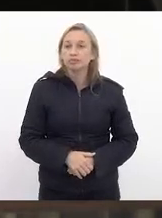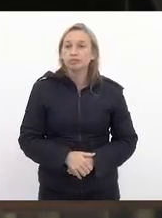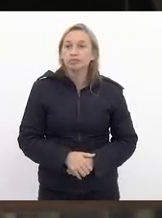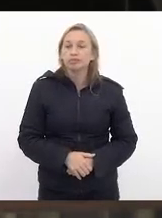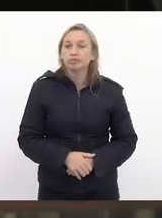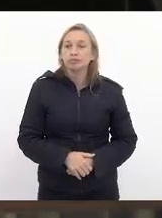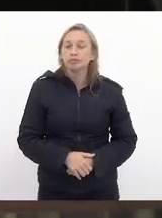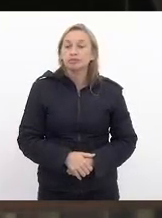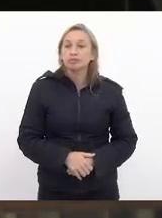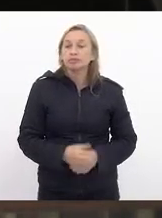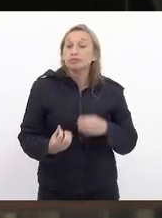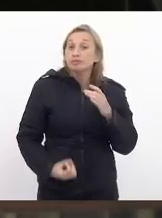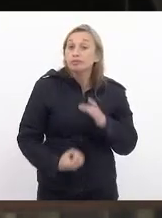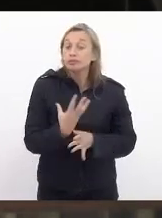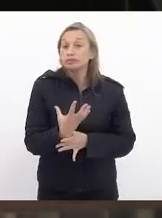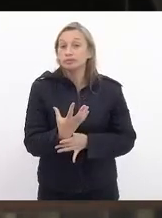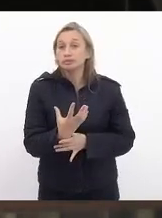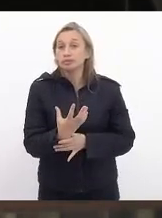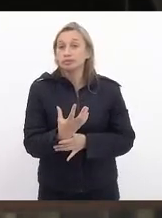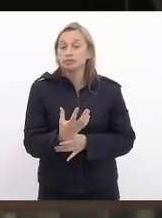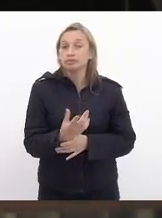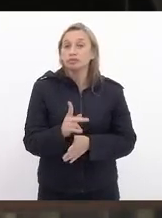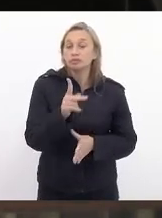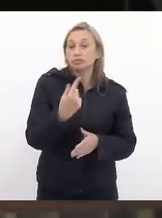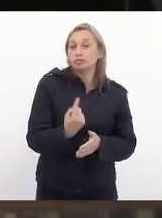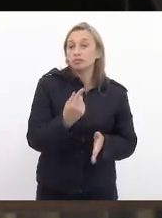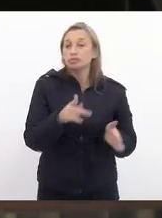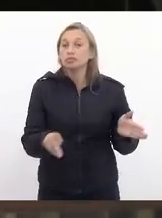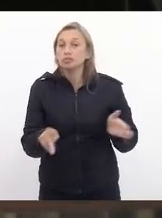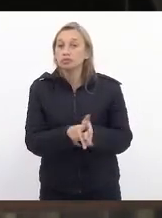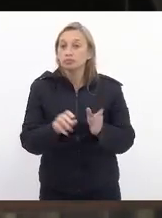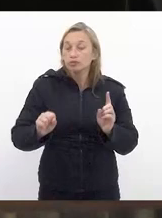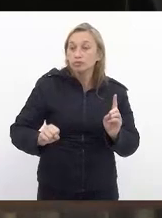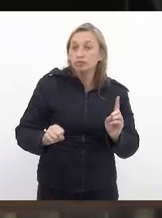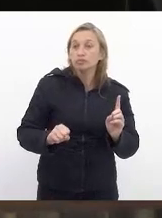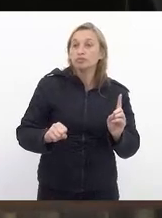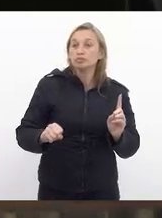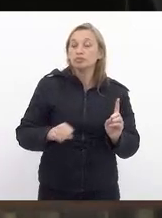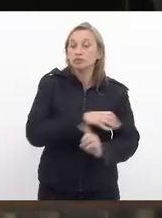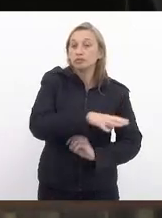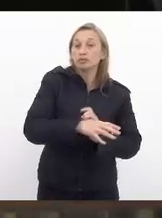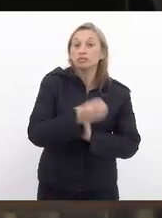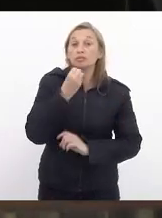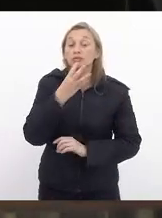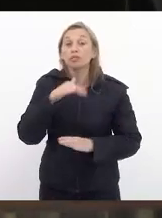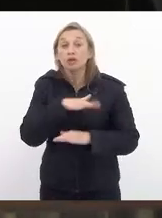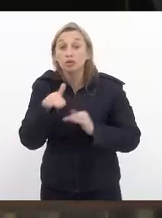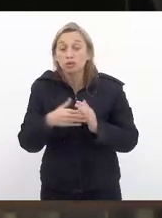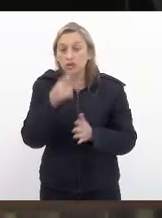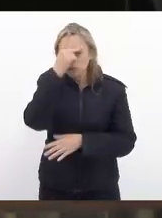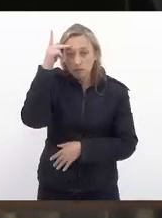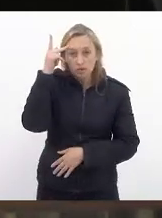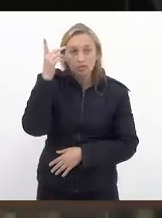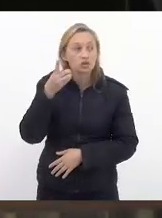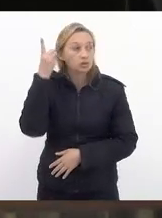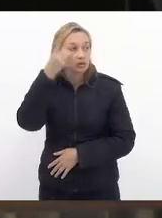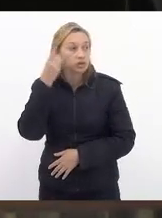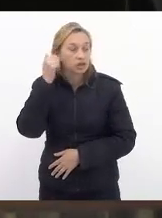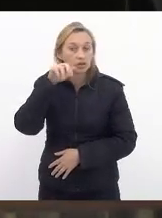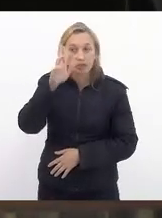para a construção de um projeto de sociedade que seja bom para todo mundo Deputado ele arrumar